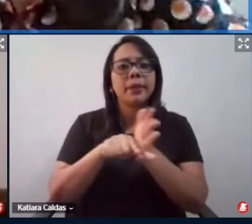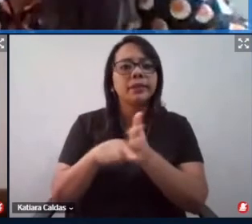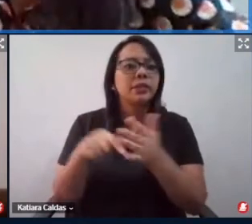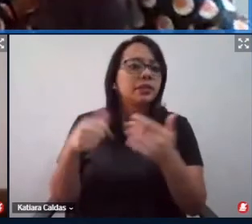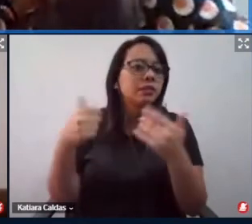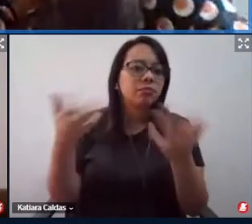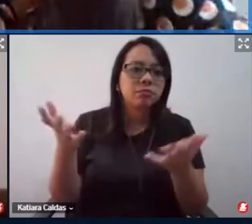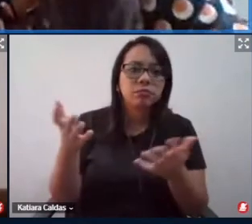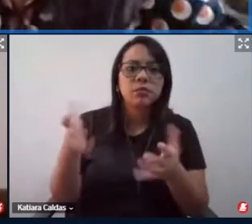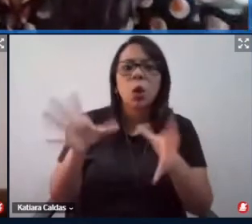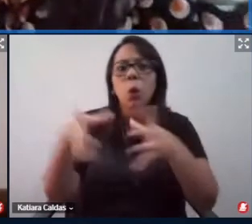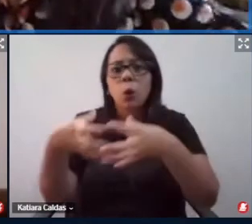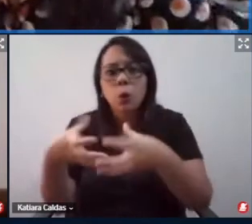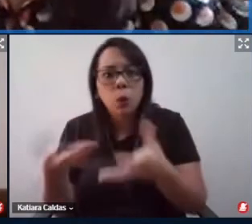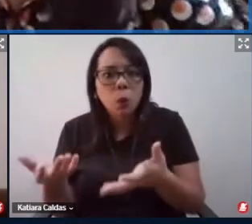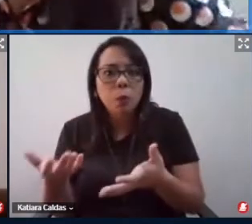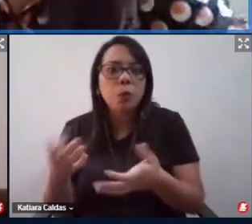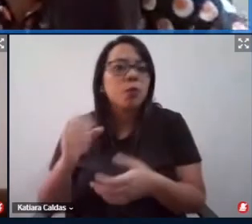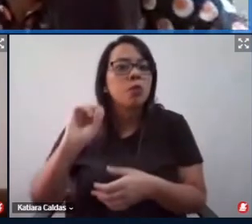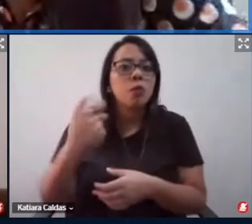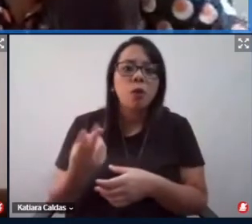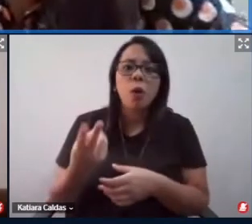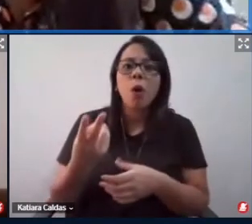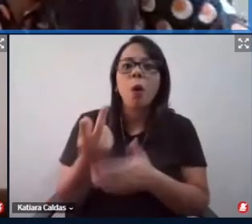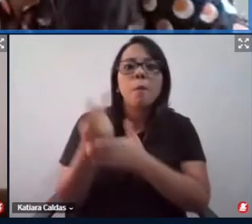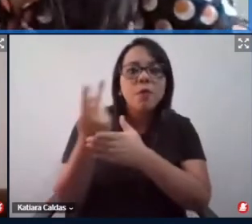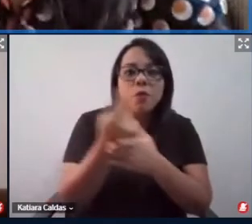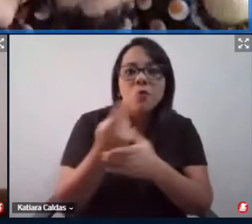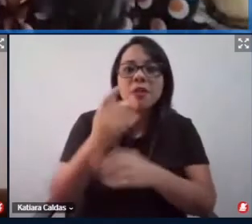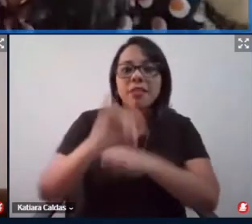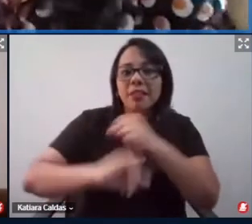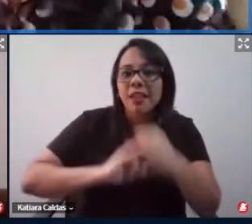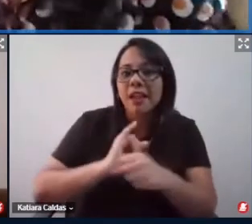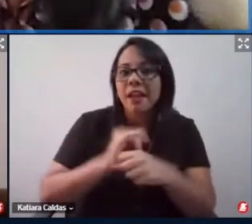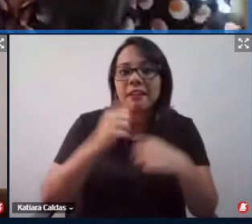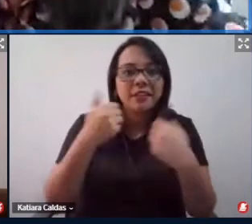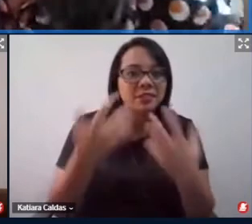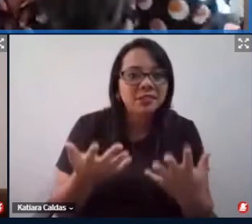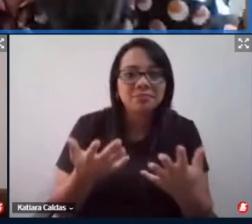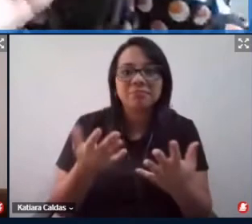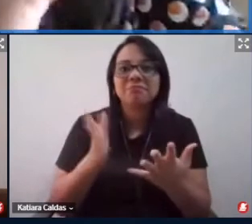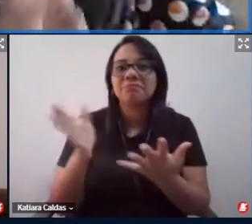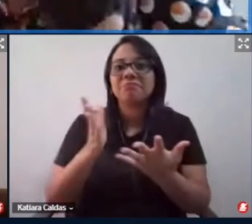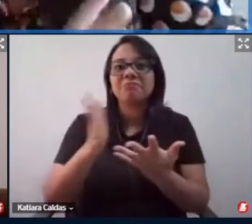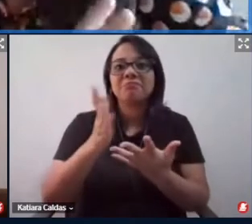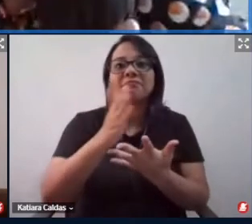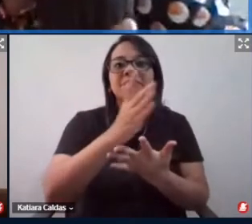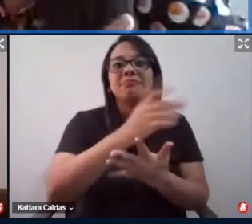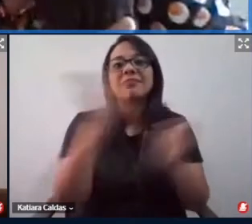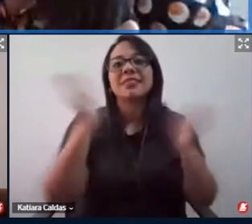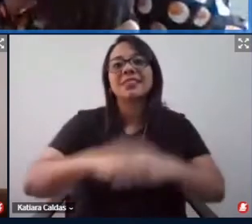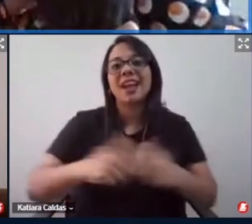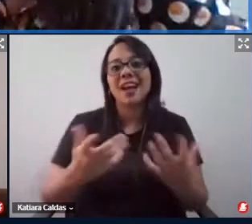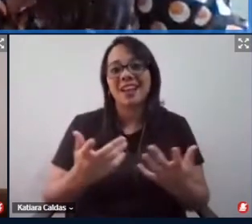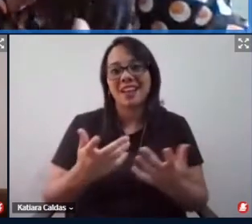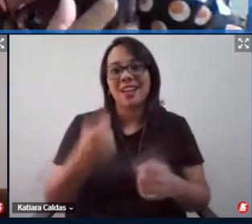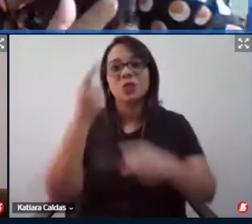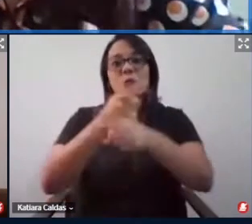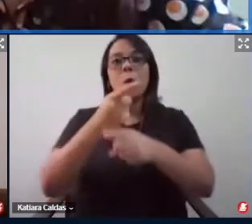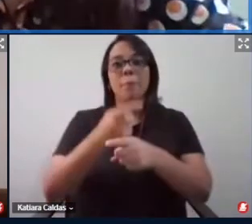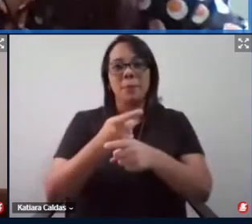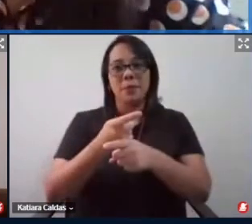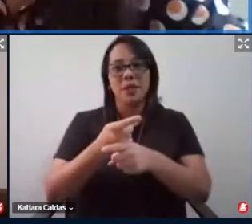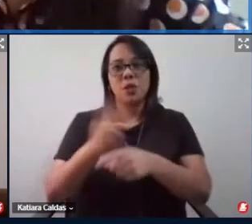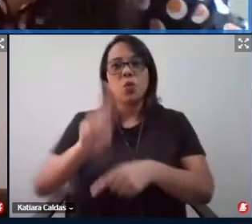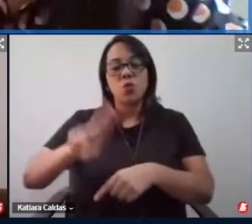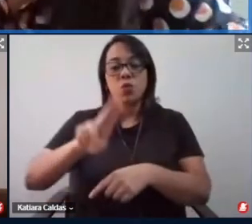um determinado grupo, ou se procura na internet, enfim, tem várias maneiras de se determinar a frequência, tá? Mas